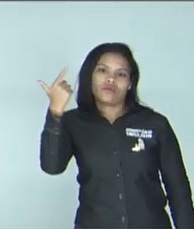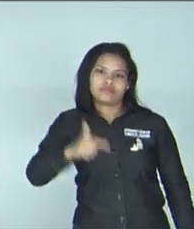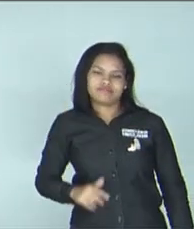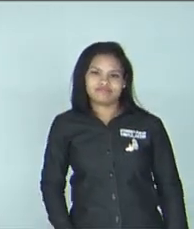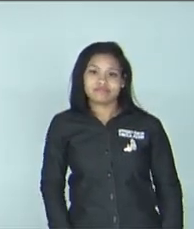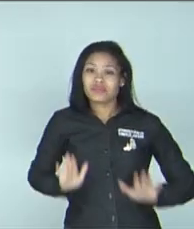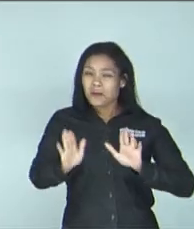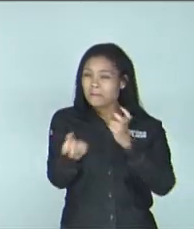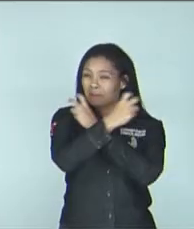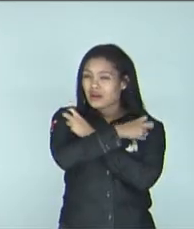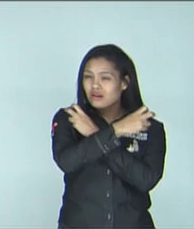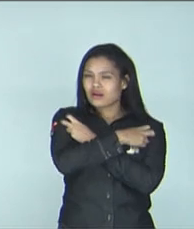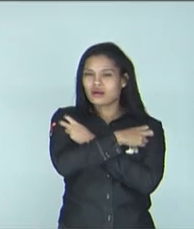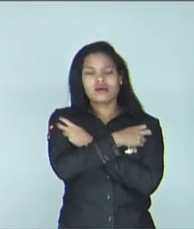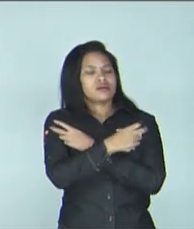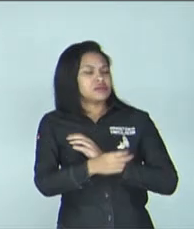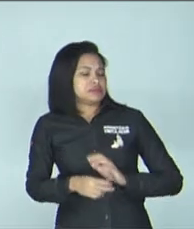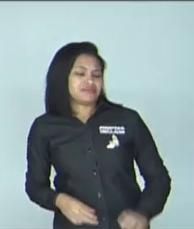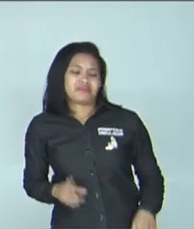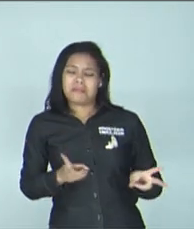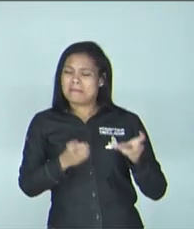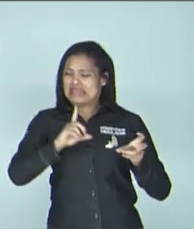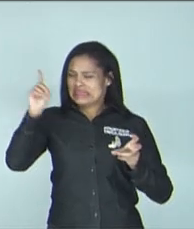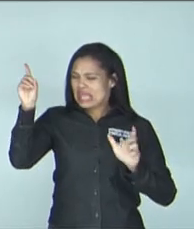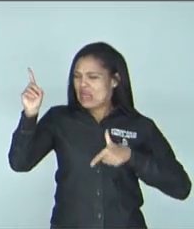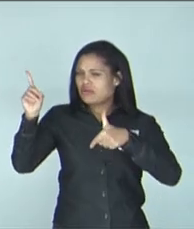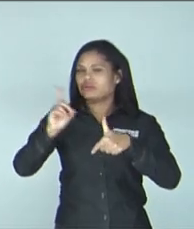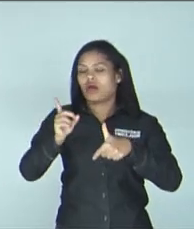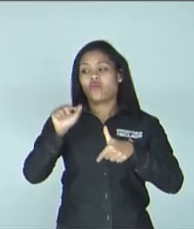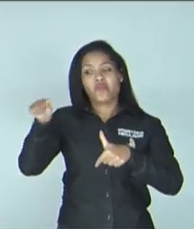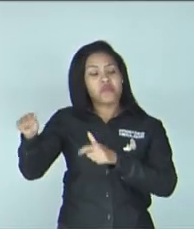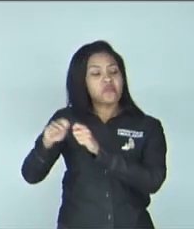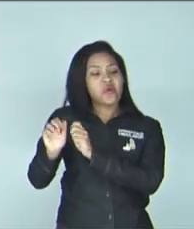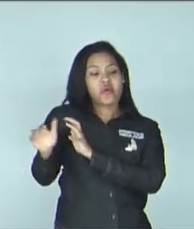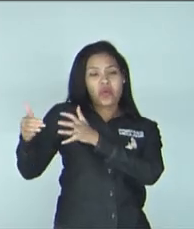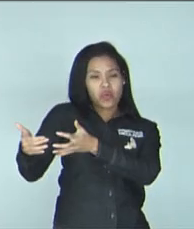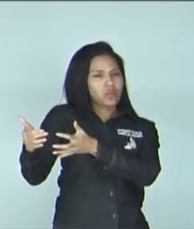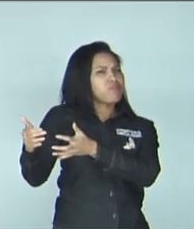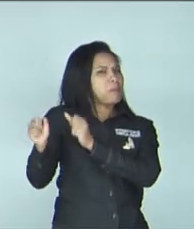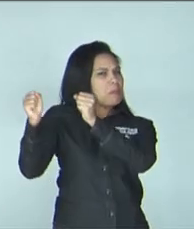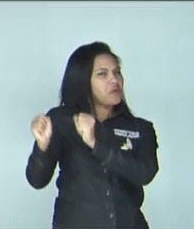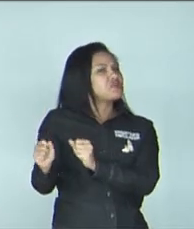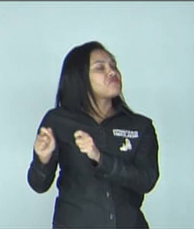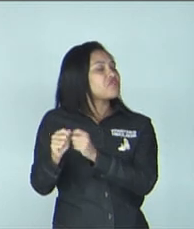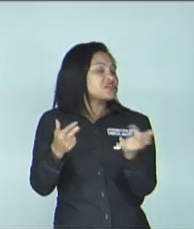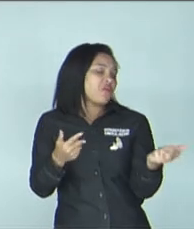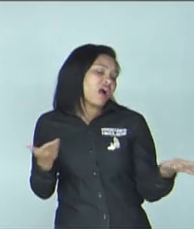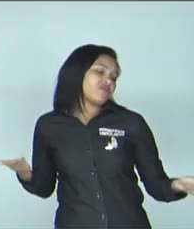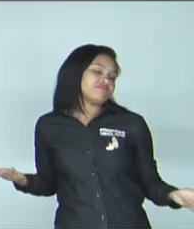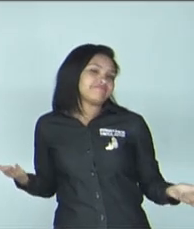convenceu que deus estava naquele negócio por quê porque os magos fizeram também aí o moisés falou olha